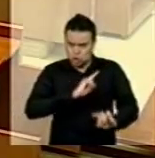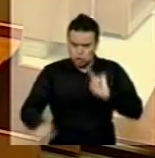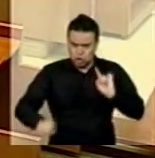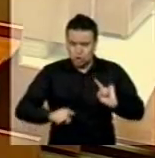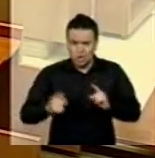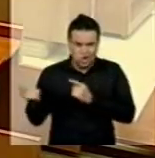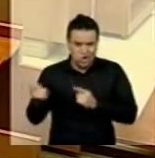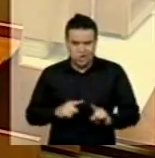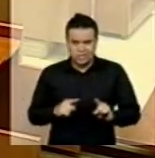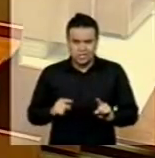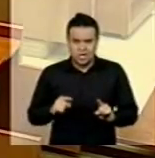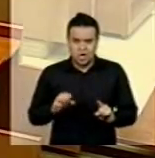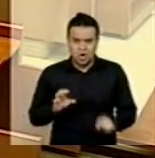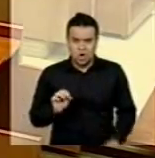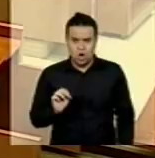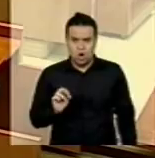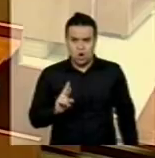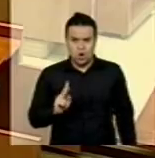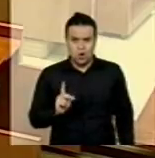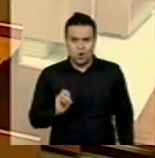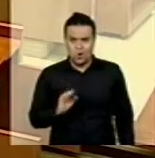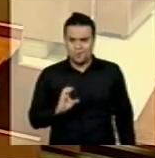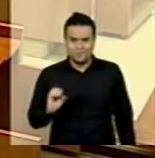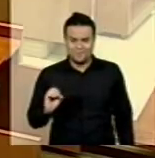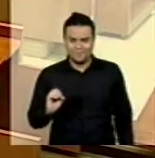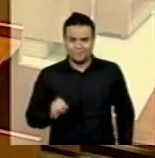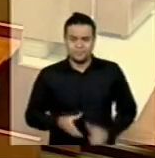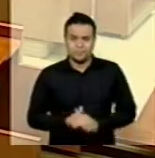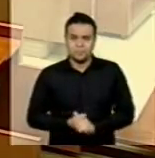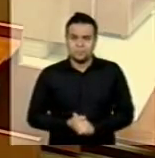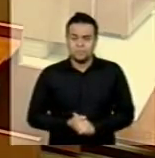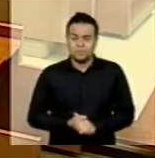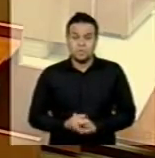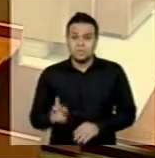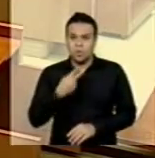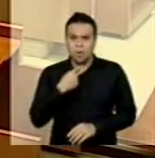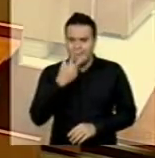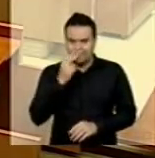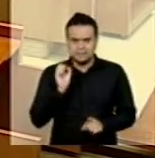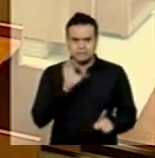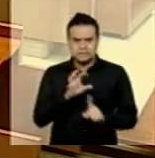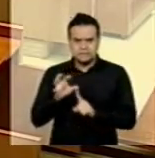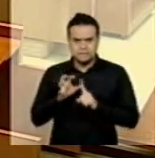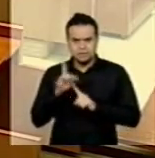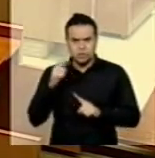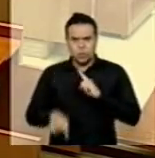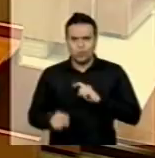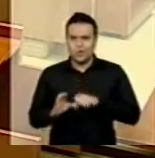corrupção, não pode implicar o afastamento do que previsto na Constituição